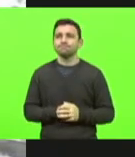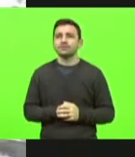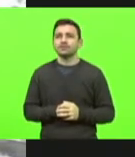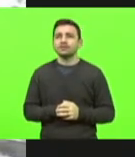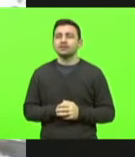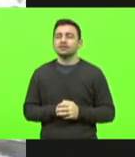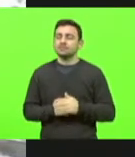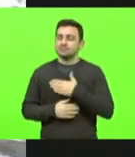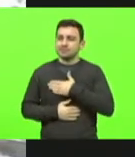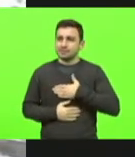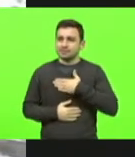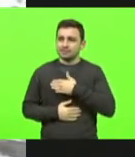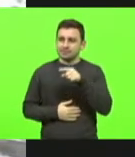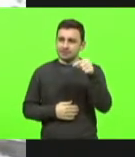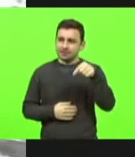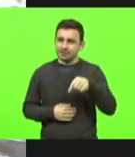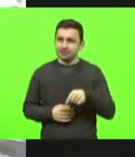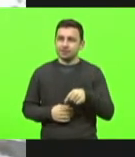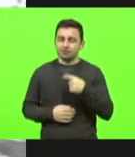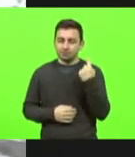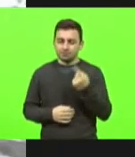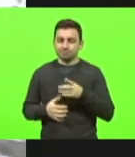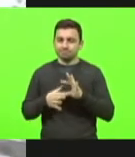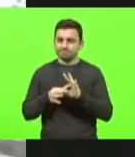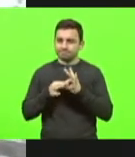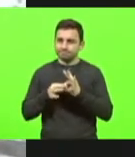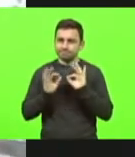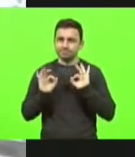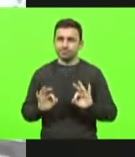seremos parceiros desse evento importante.